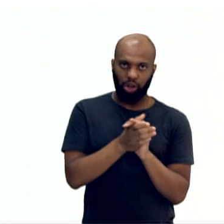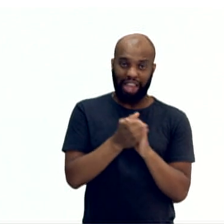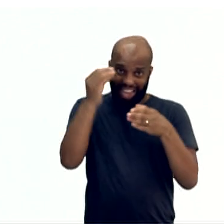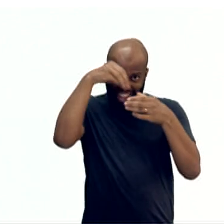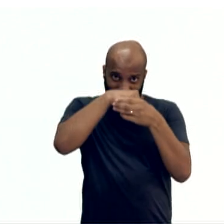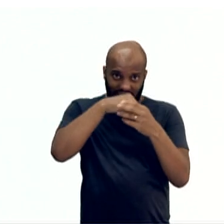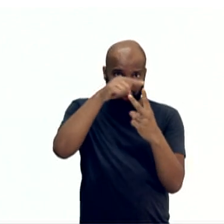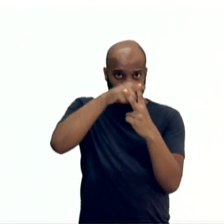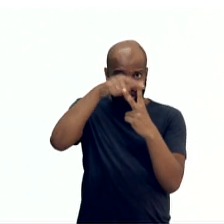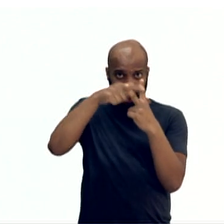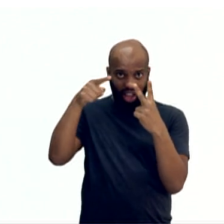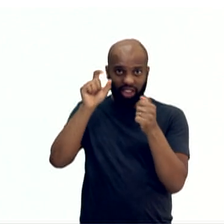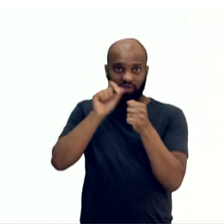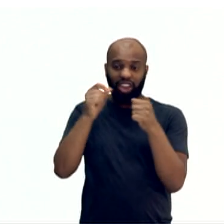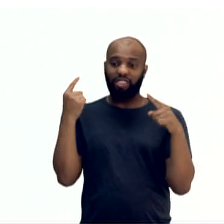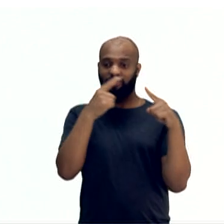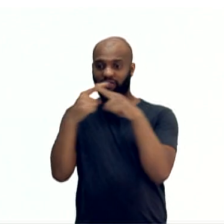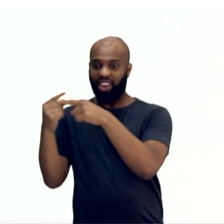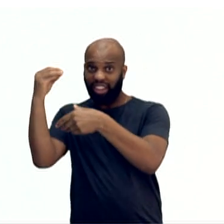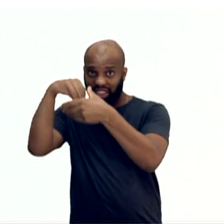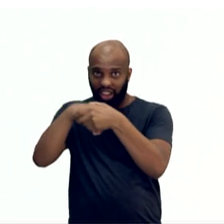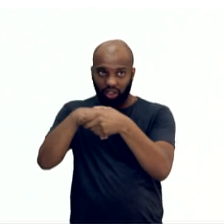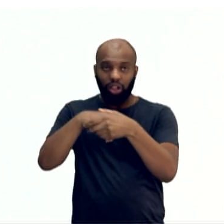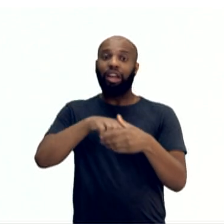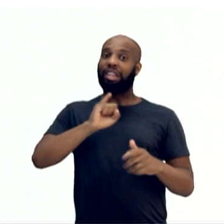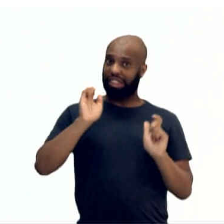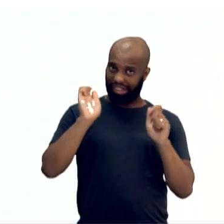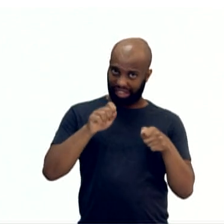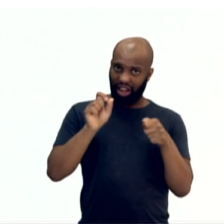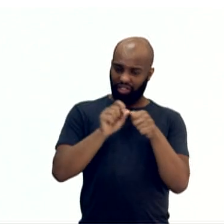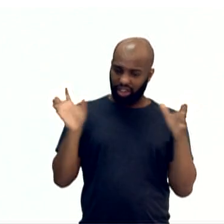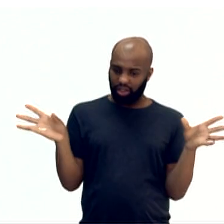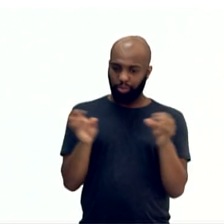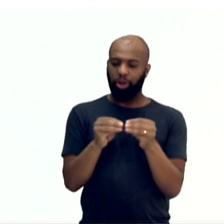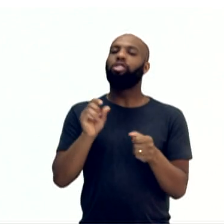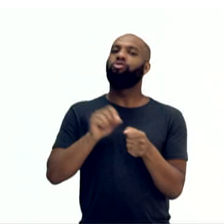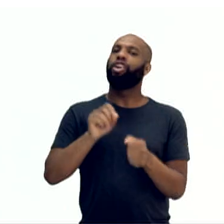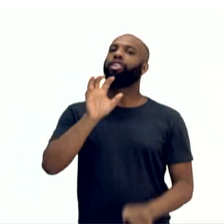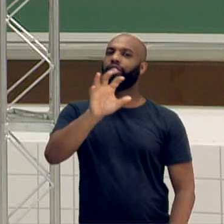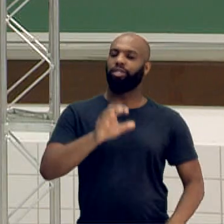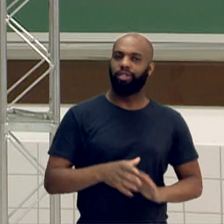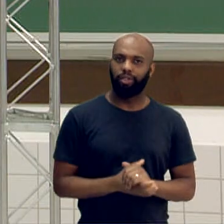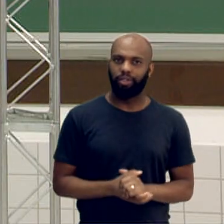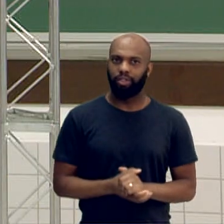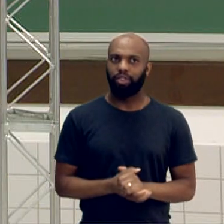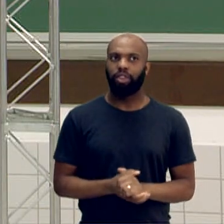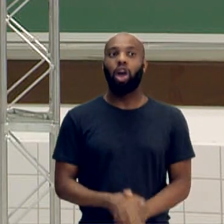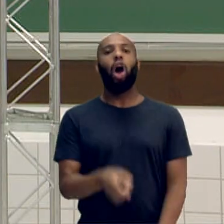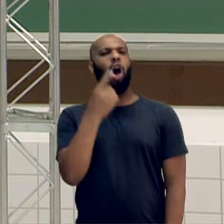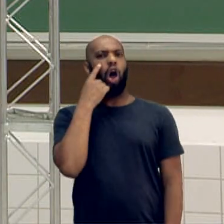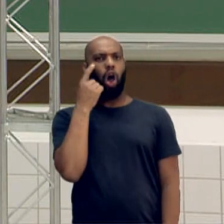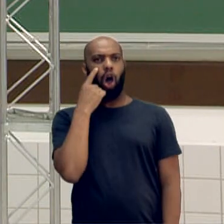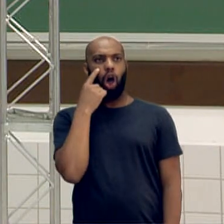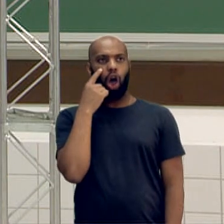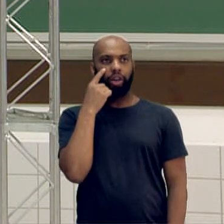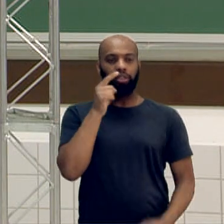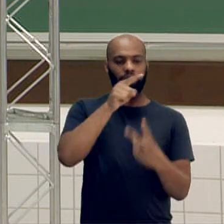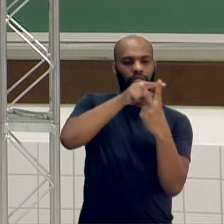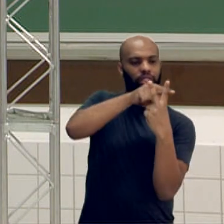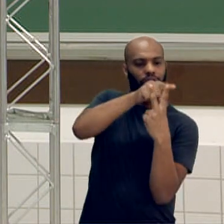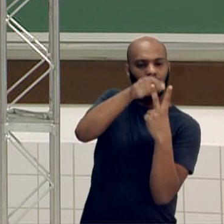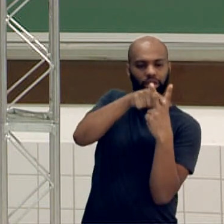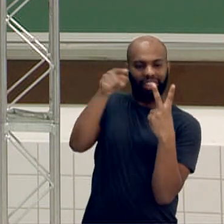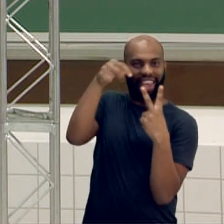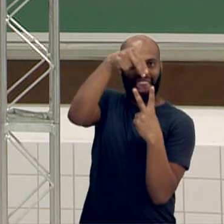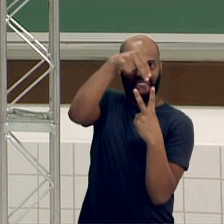radicandos, simplificando sempre que possível o resultado obtido. Opa, pera lá, conservo o